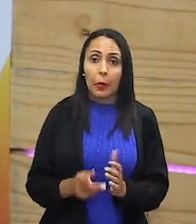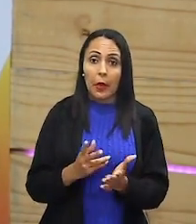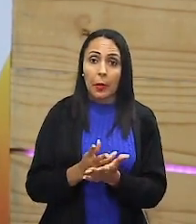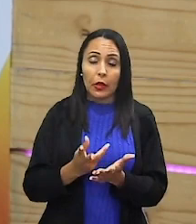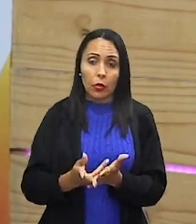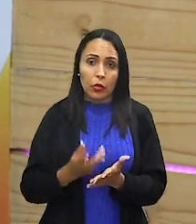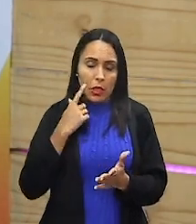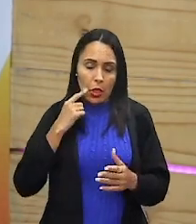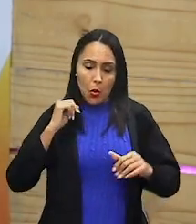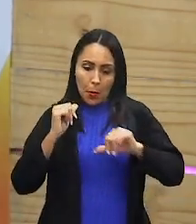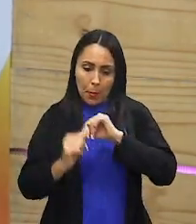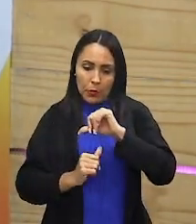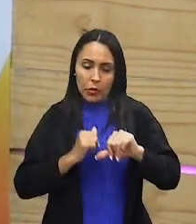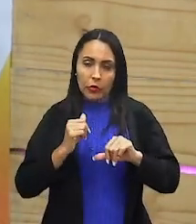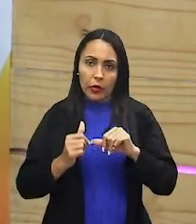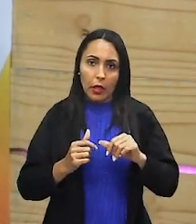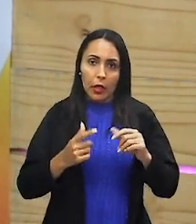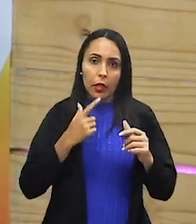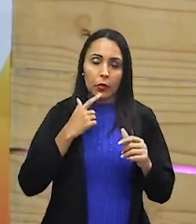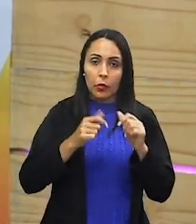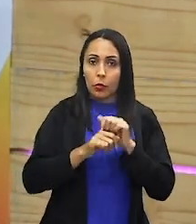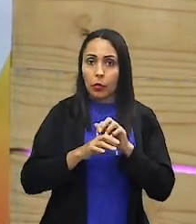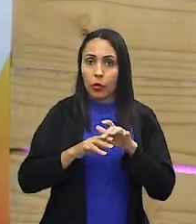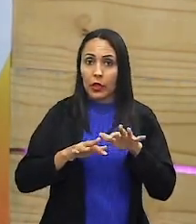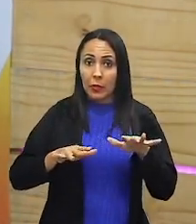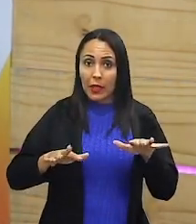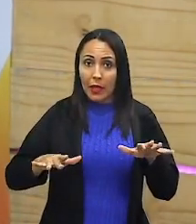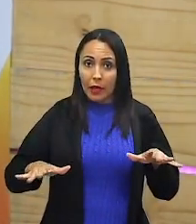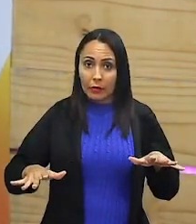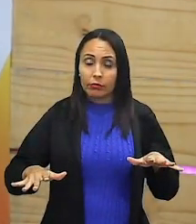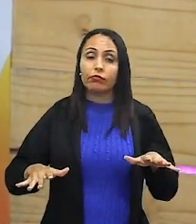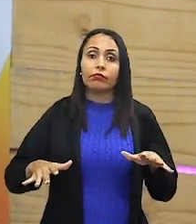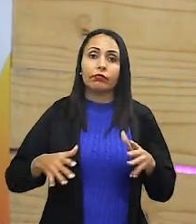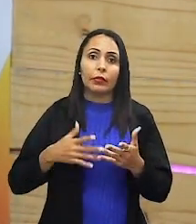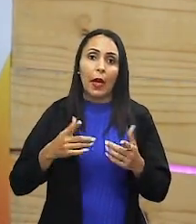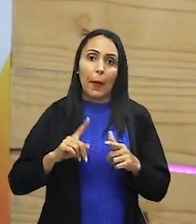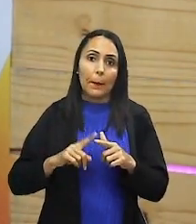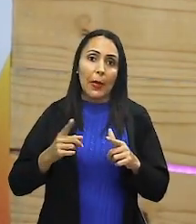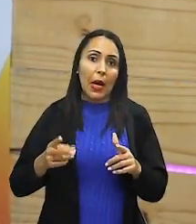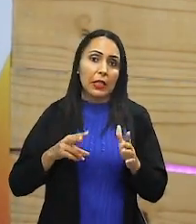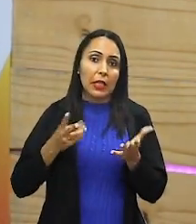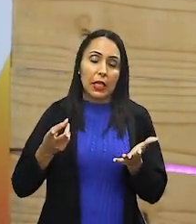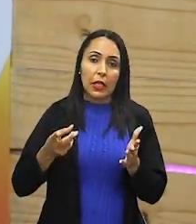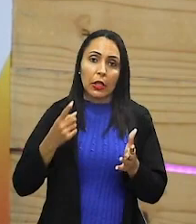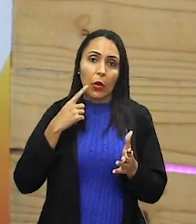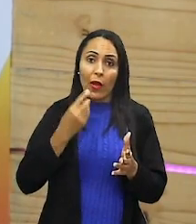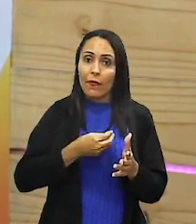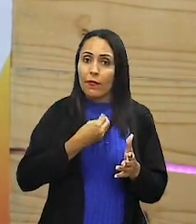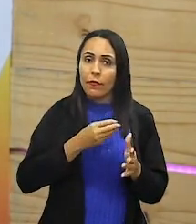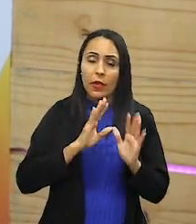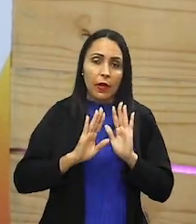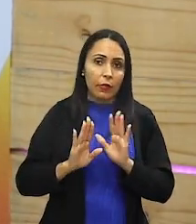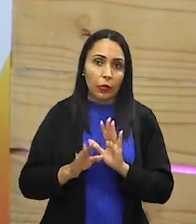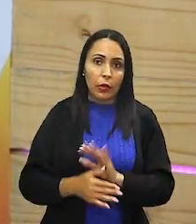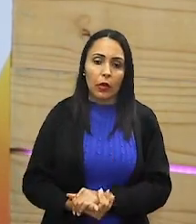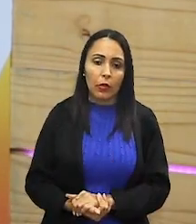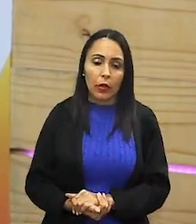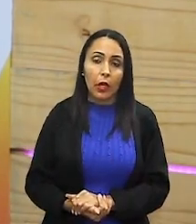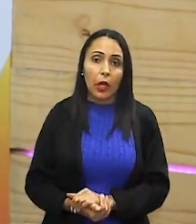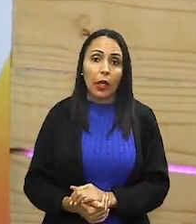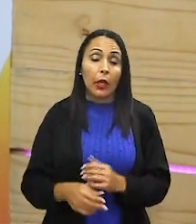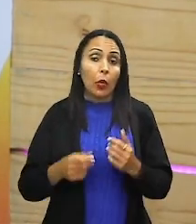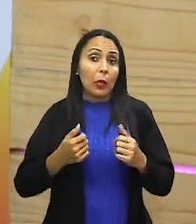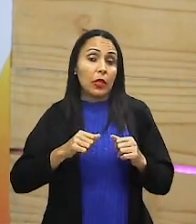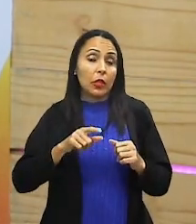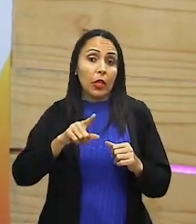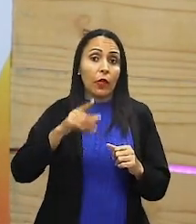sofrer mutação. Tranquilo? Mesmo ele conseguindo se multiplicar. Mas ele não é considerado vivo. Beleza? Outra coisa que eu preciso que vocês não